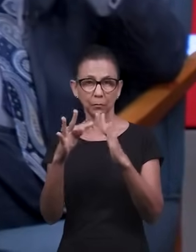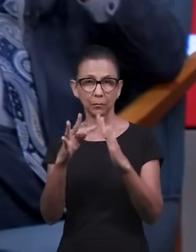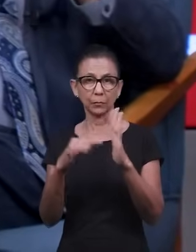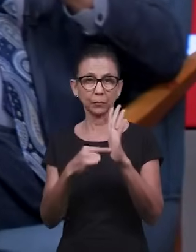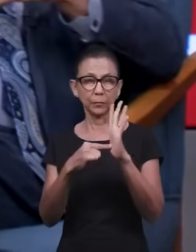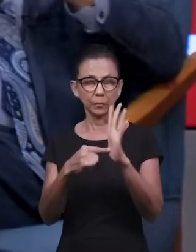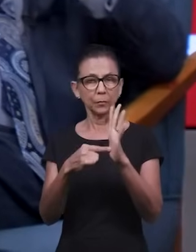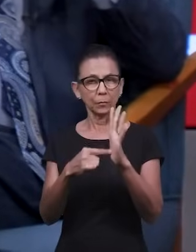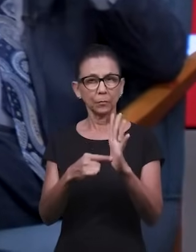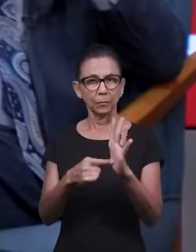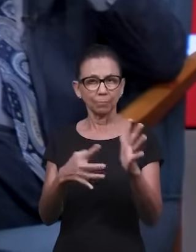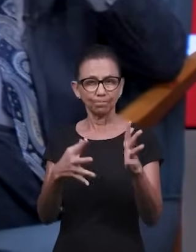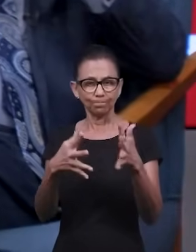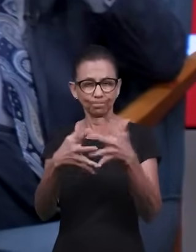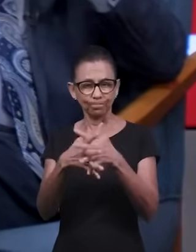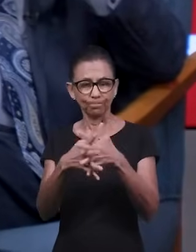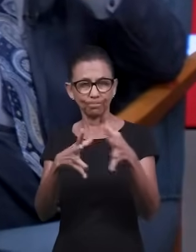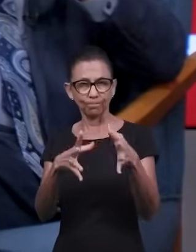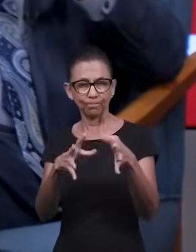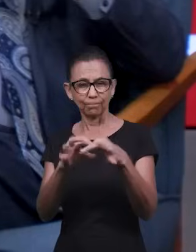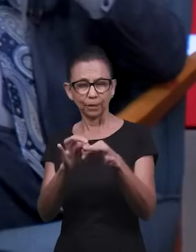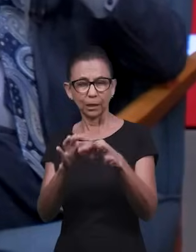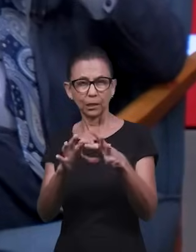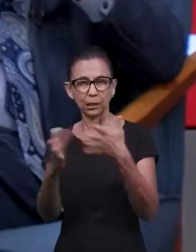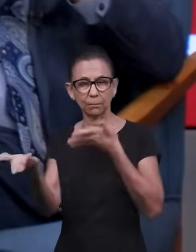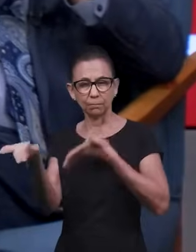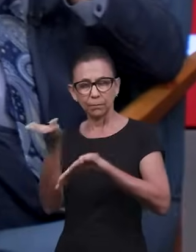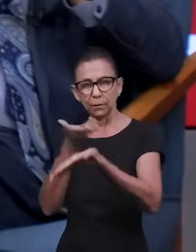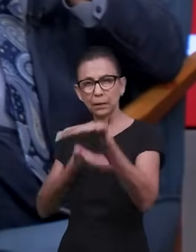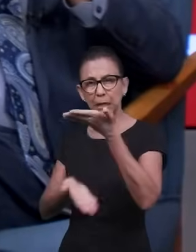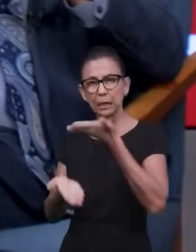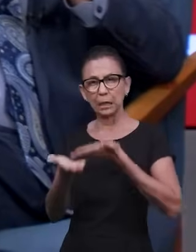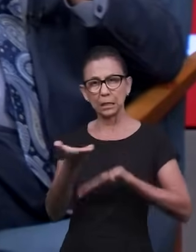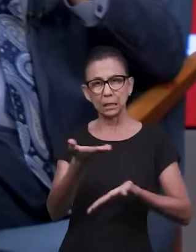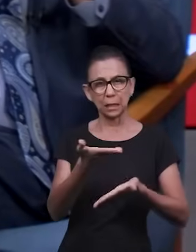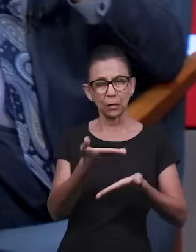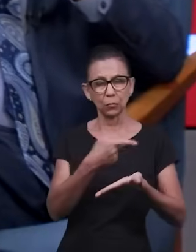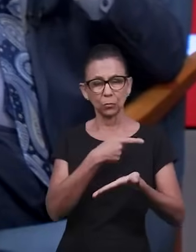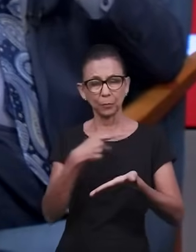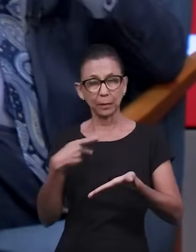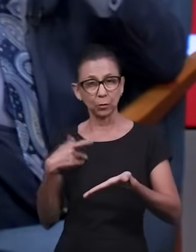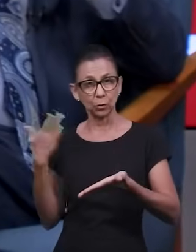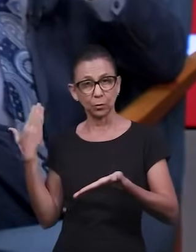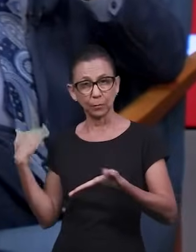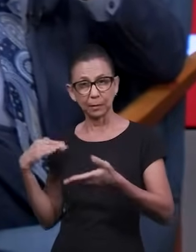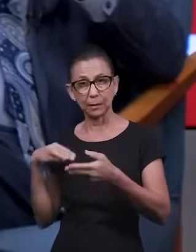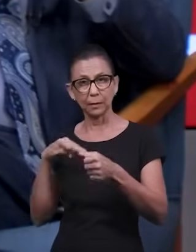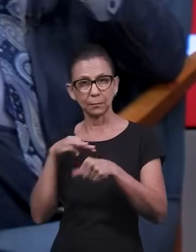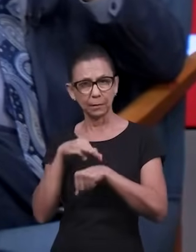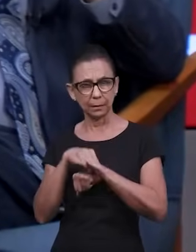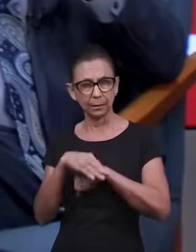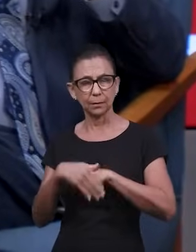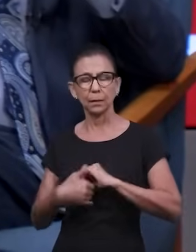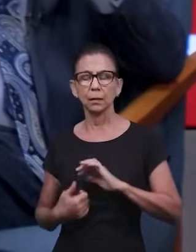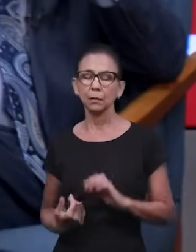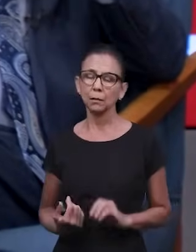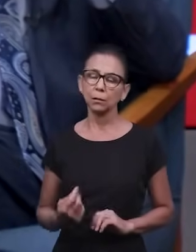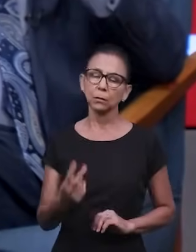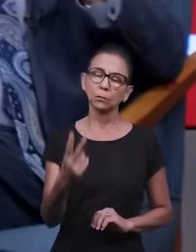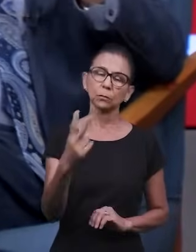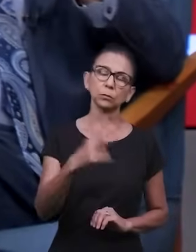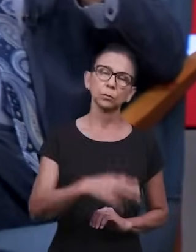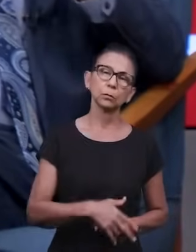dessa experiência desse dessa interação dos Ministérios para que eles pudessem